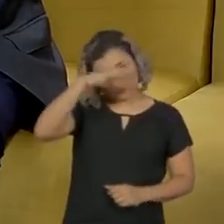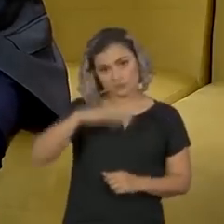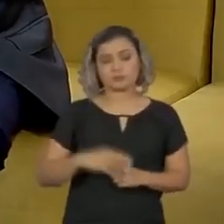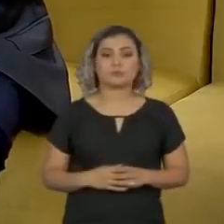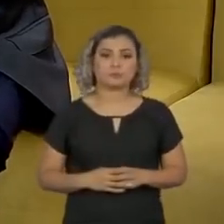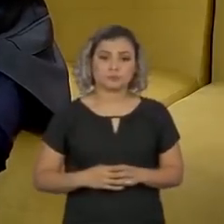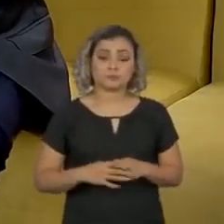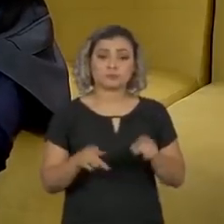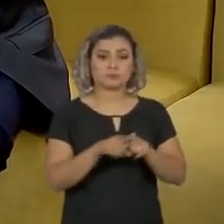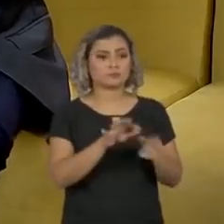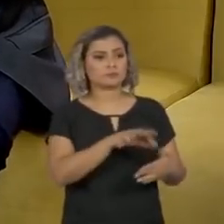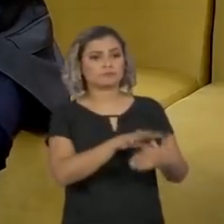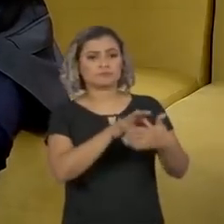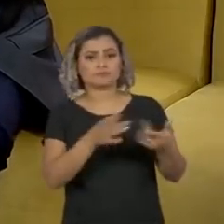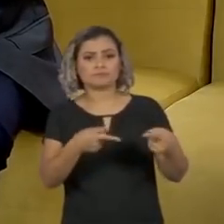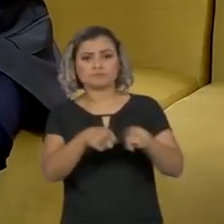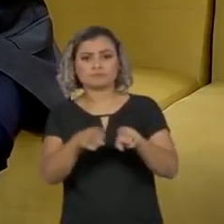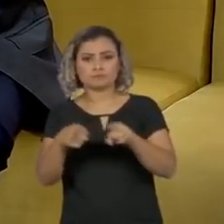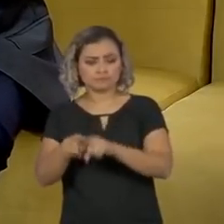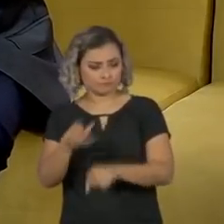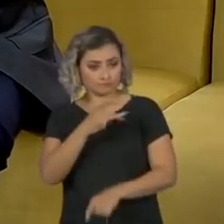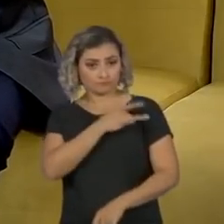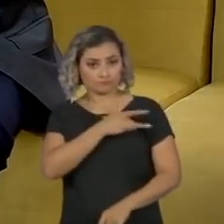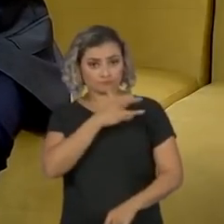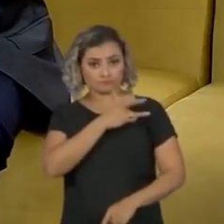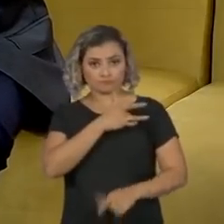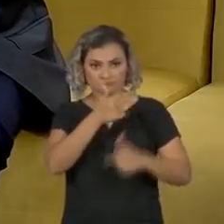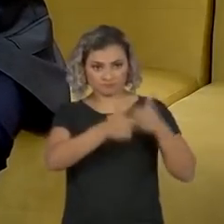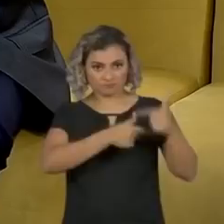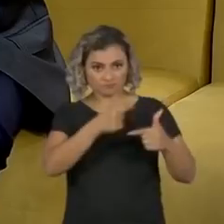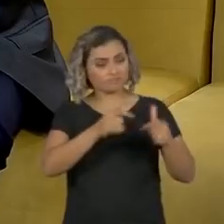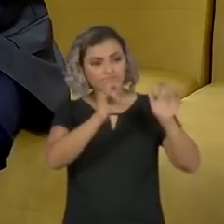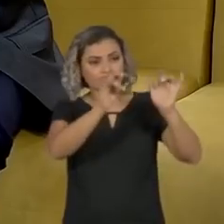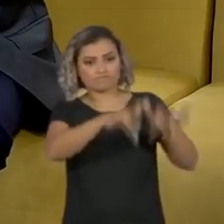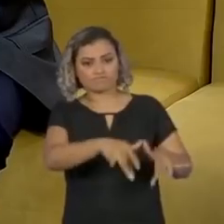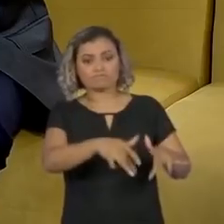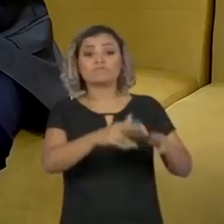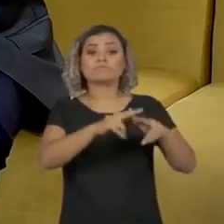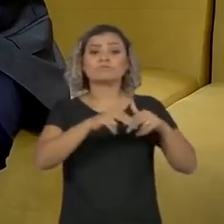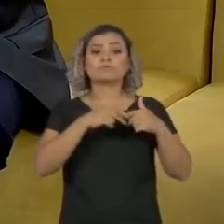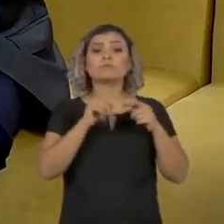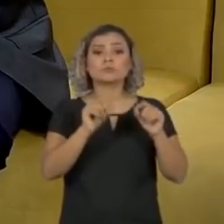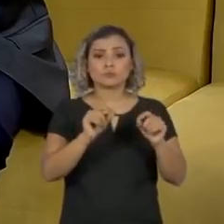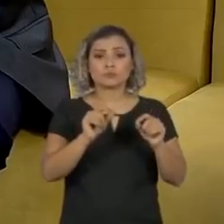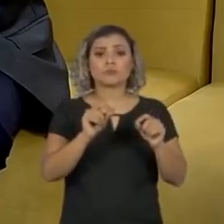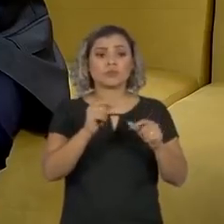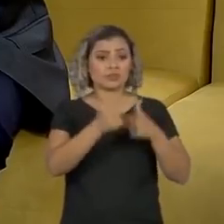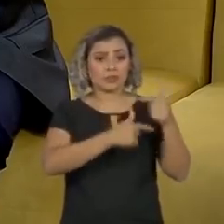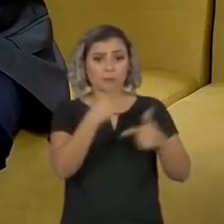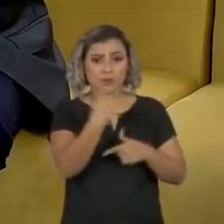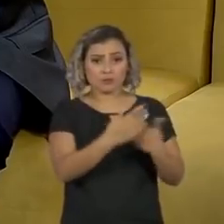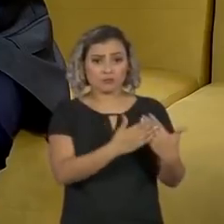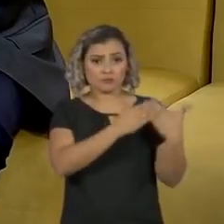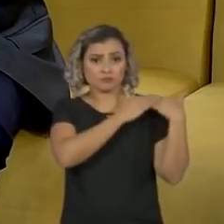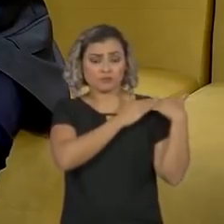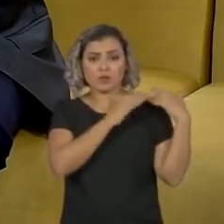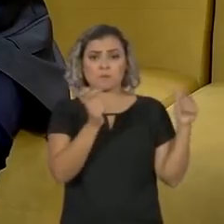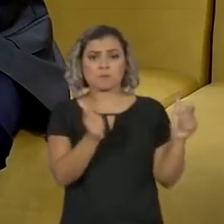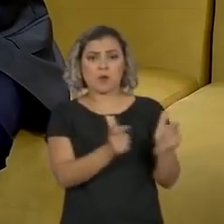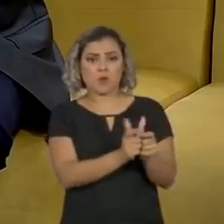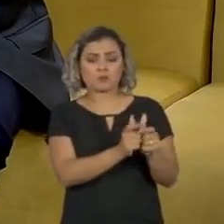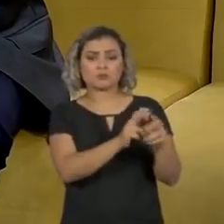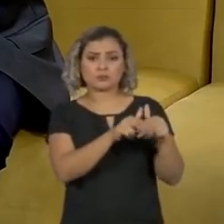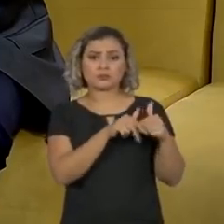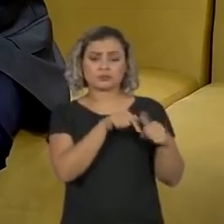Aliados políticos têm sugerido que Onyx entregue o cargo diante do progressivo esvaziamento de suas funções pelo presidente da República.